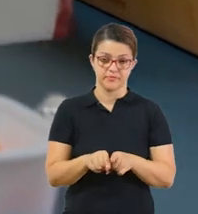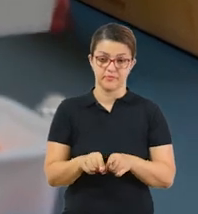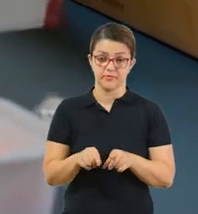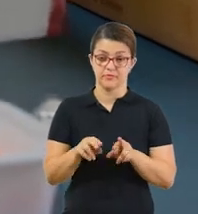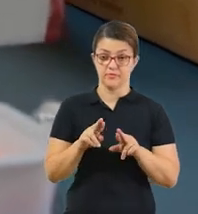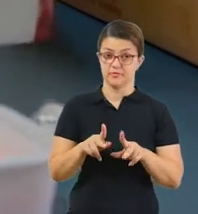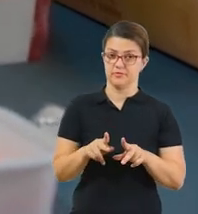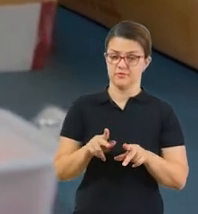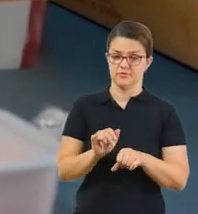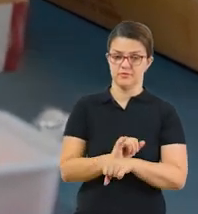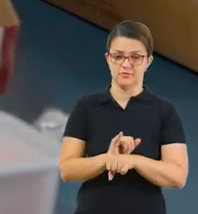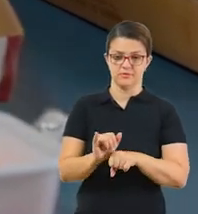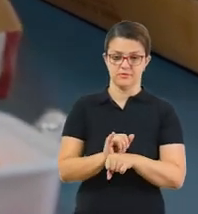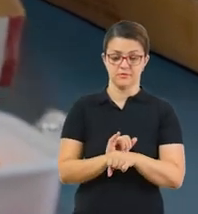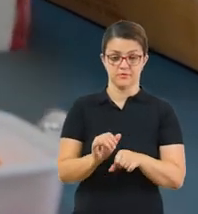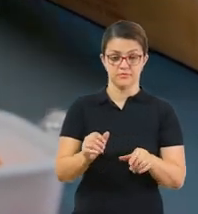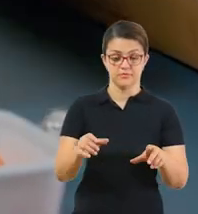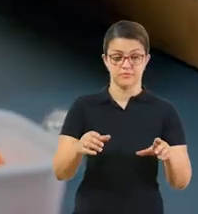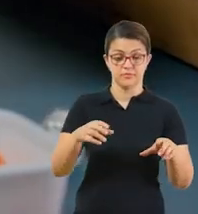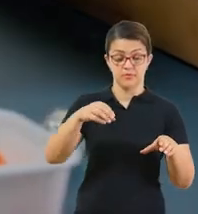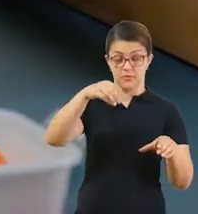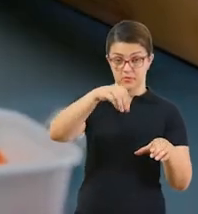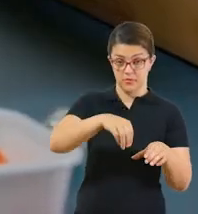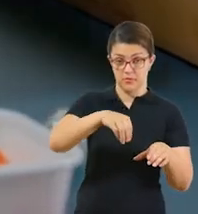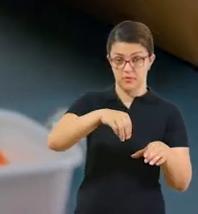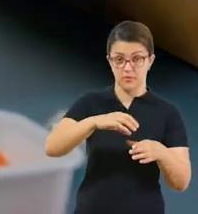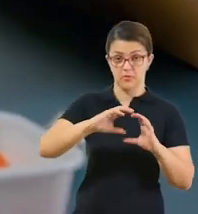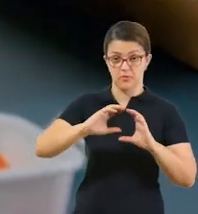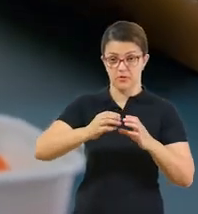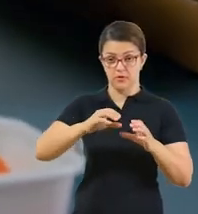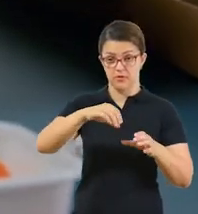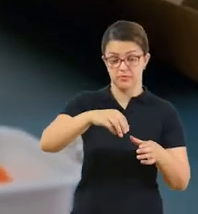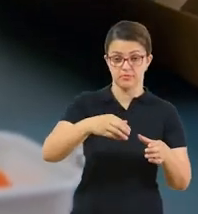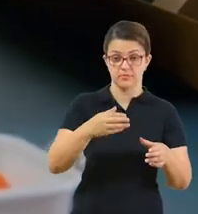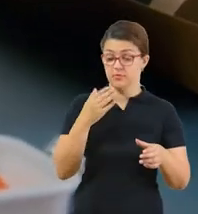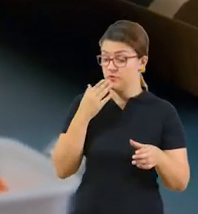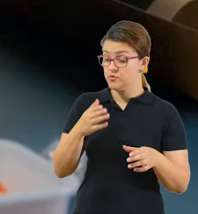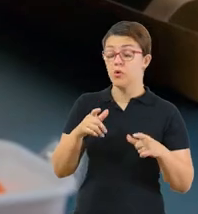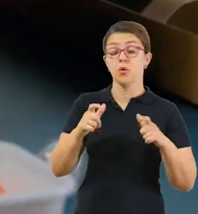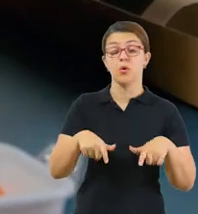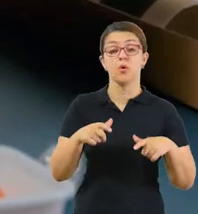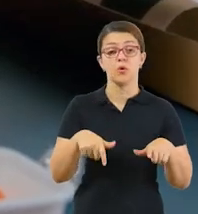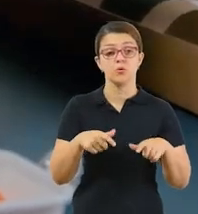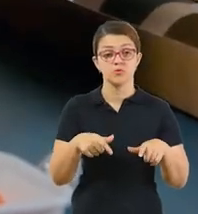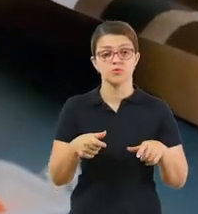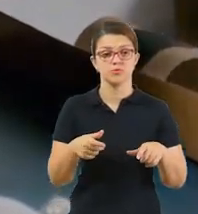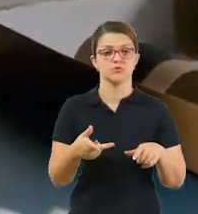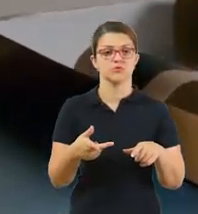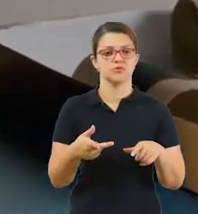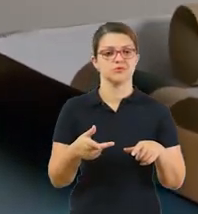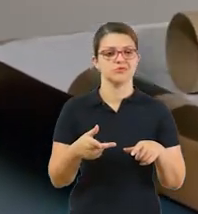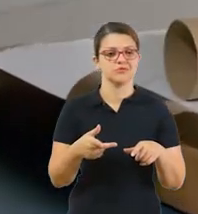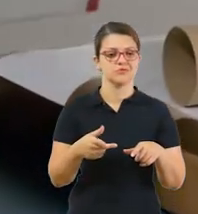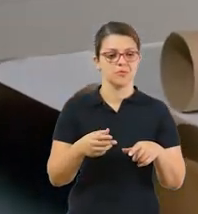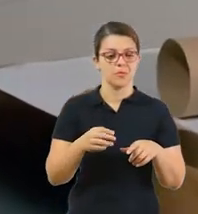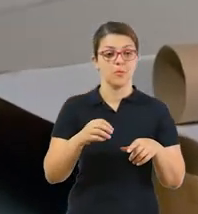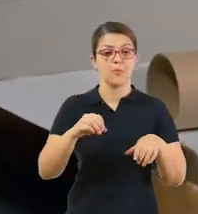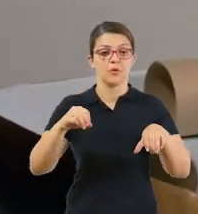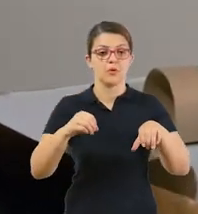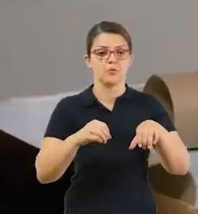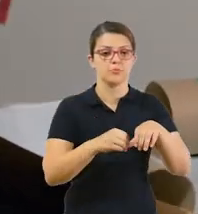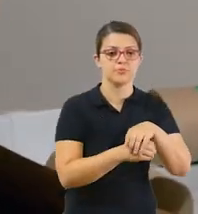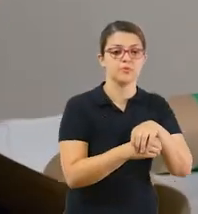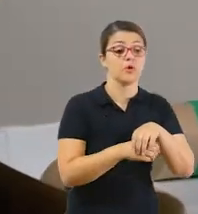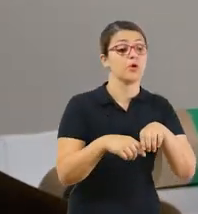para a criança, não vai precisar ser tão rápido como nesse. Então ela vai colocar a bolinha também, e você vai pedir para ela falar onde entrou a bolinha,